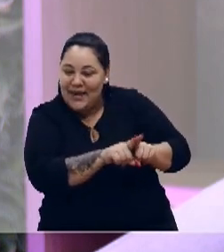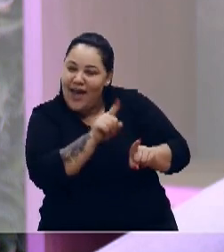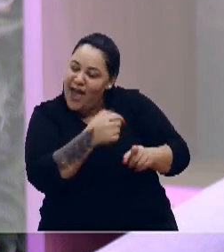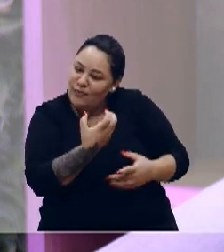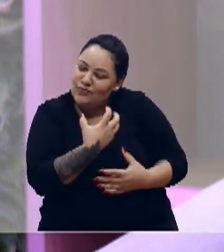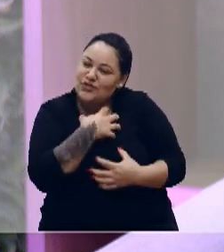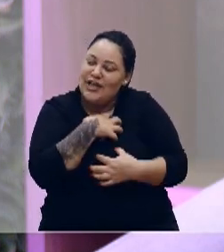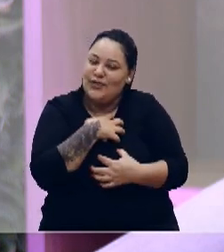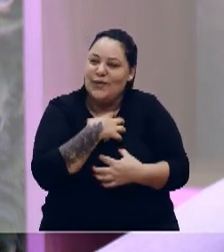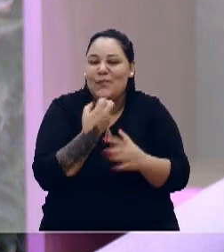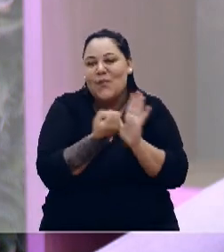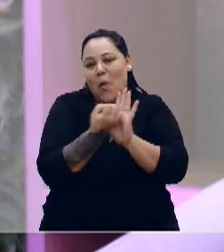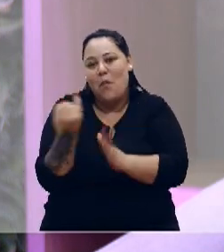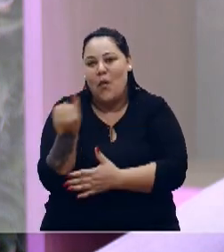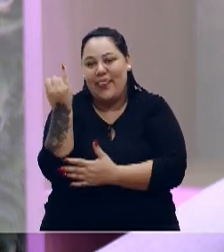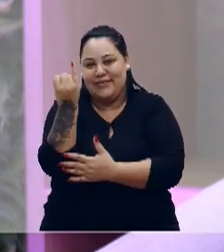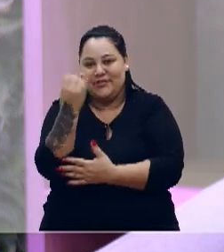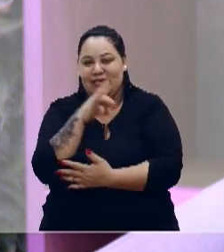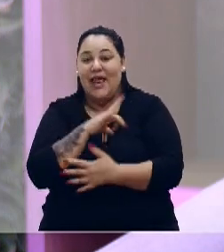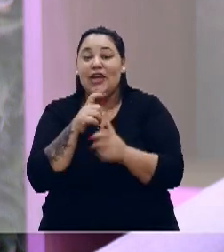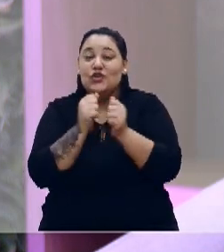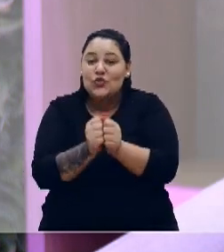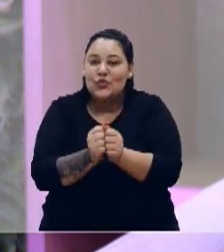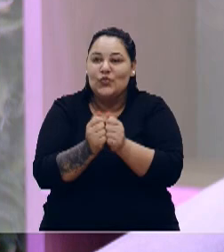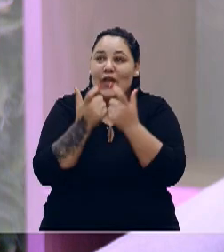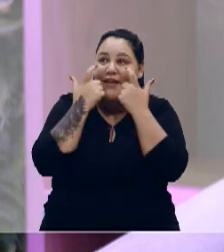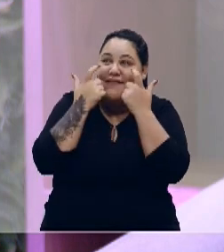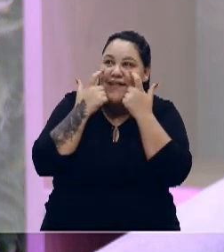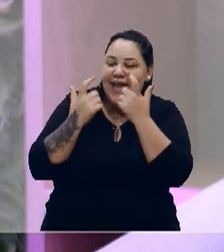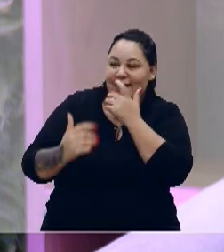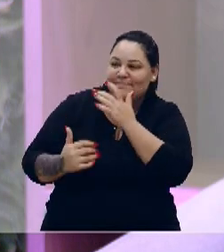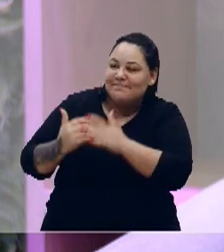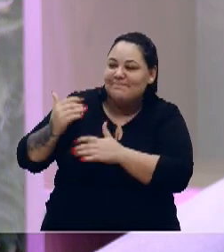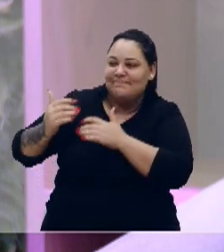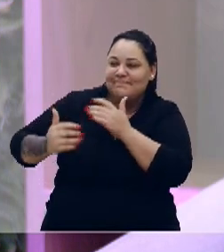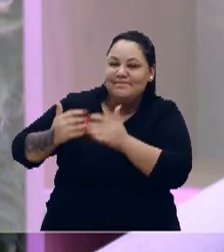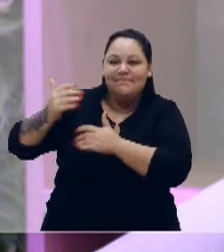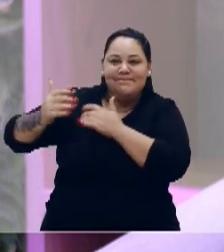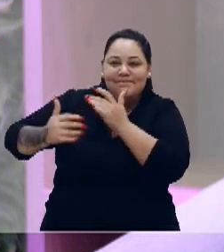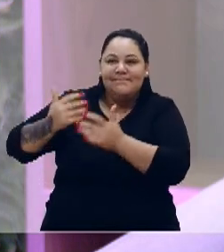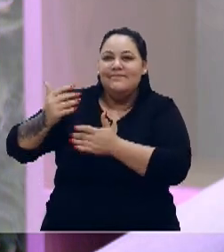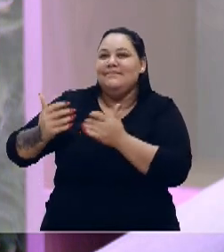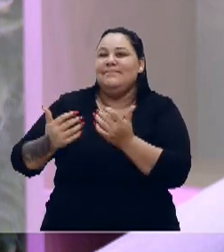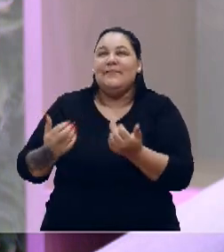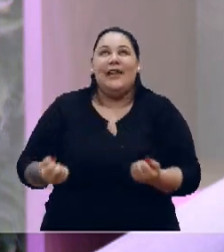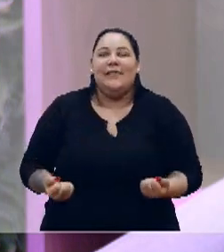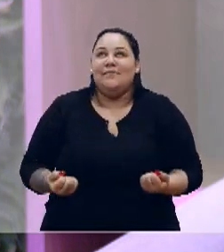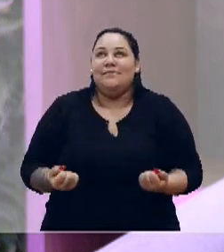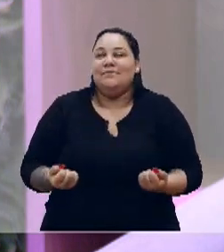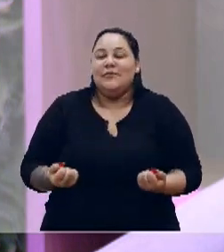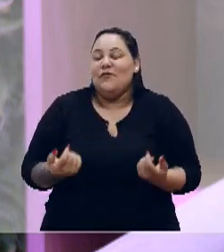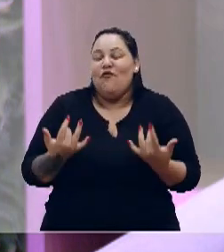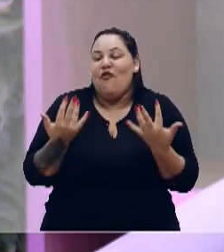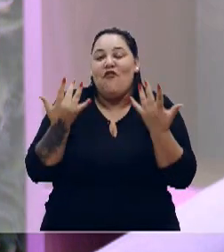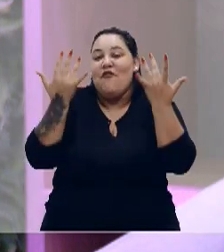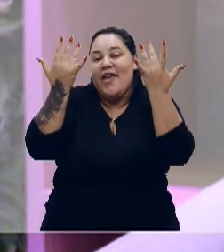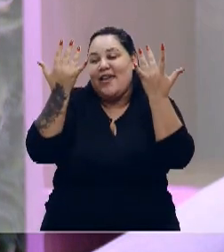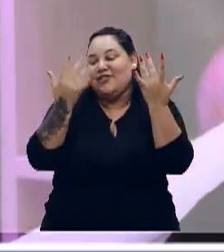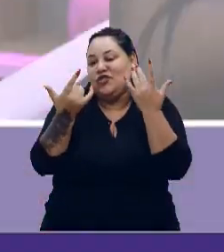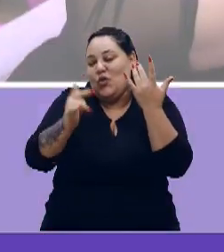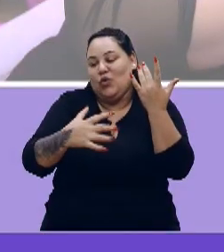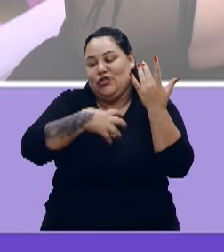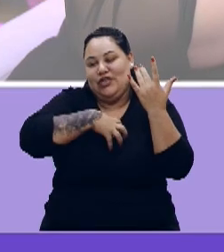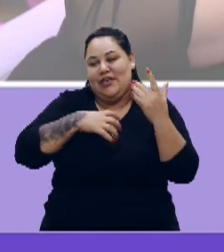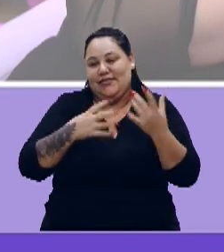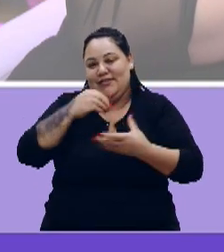de ter ela aqui e de ver essa evolução transmutada de outra forma, né? Na nossa família também. E